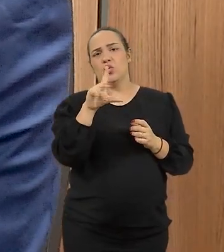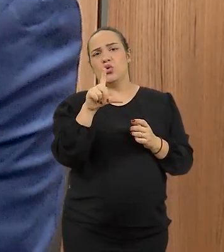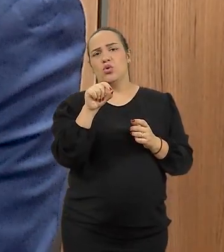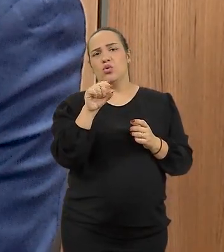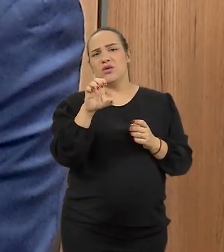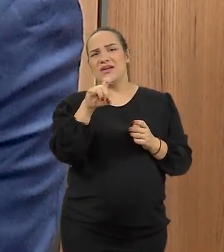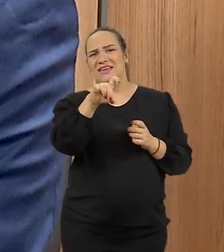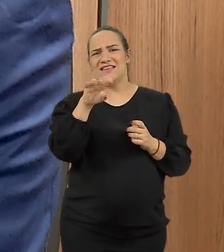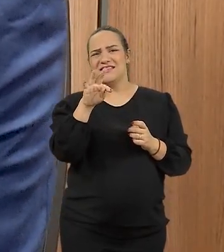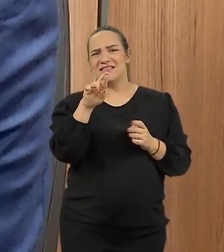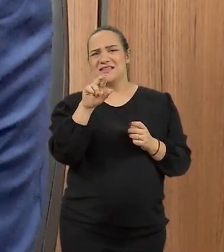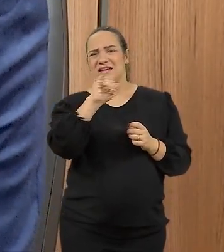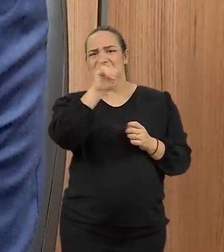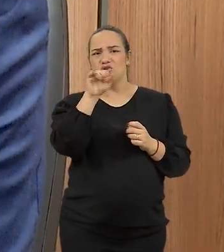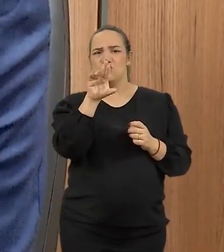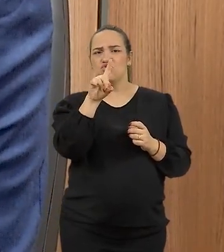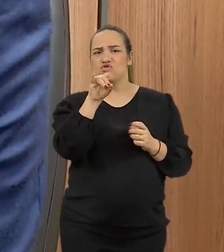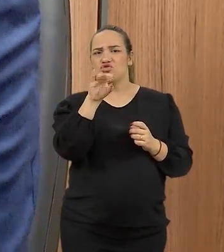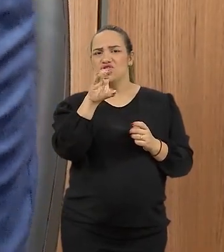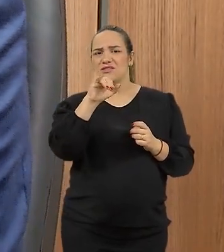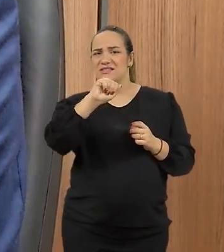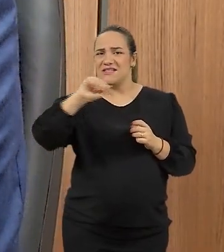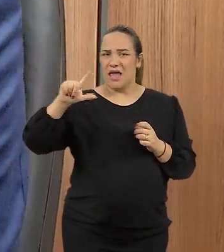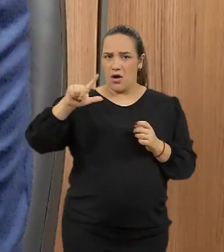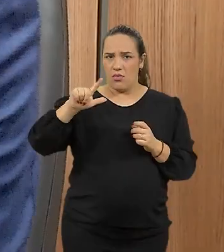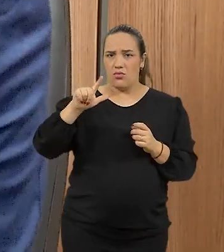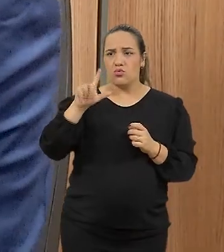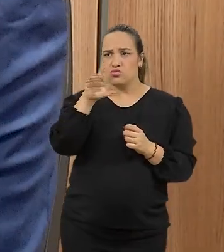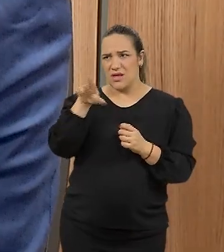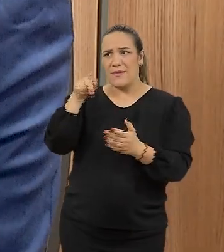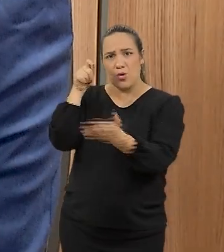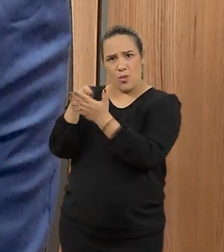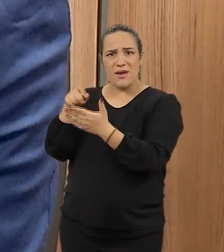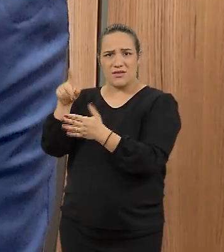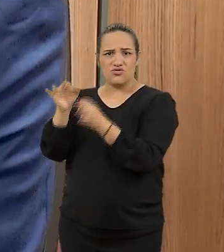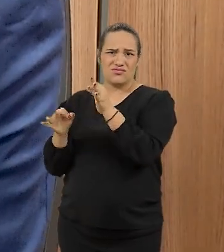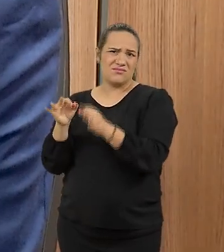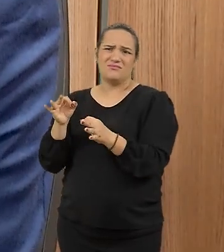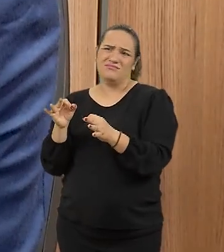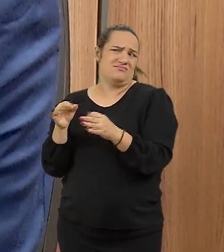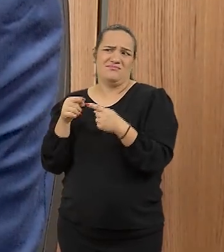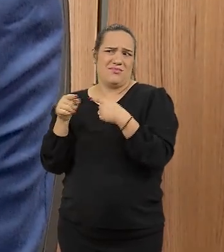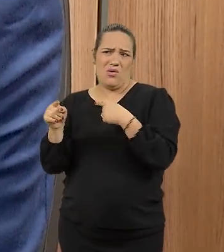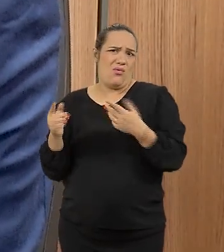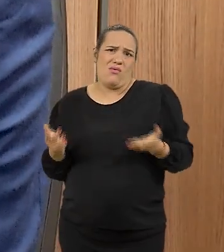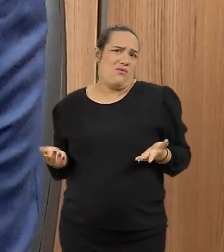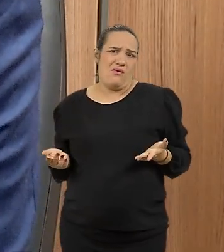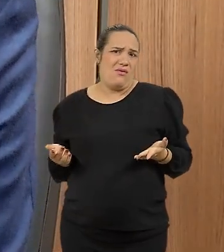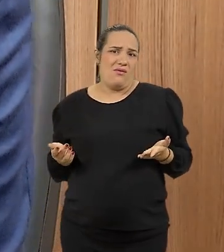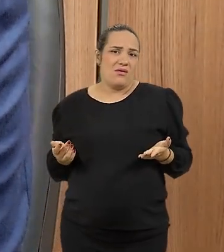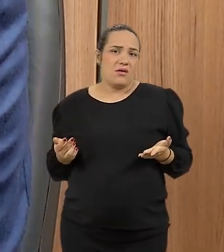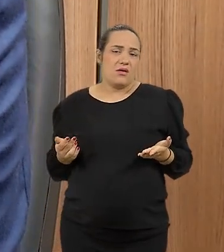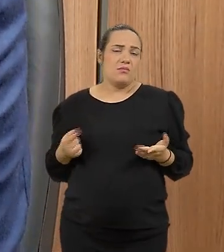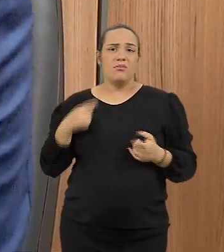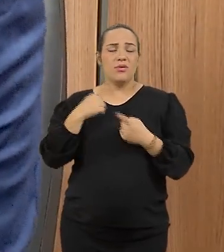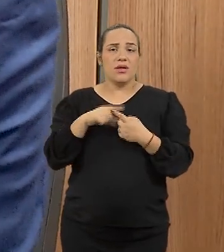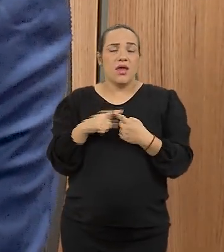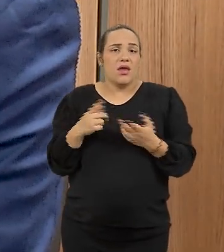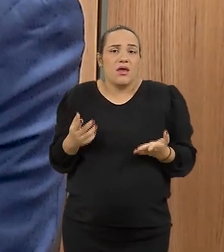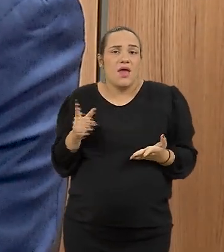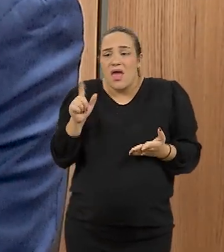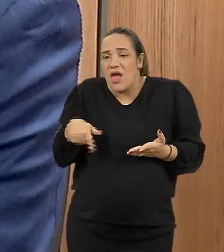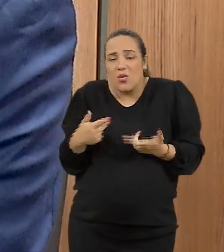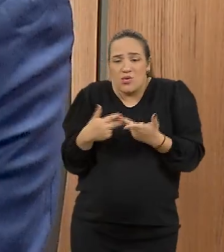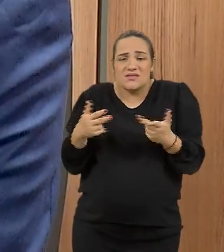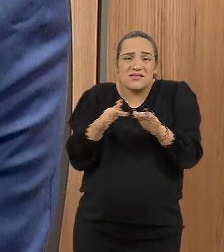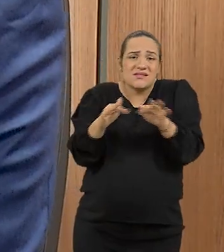extrajudiciais, contra a qual que eu sou contra, porque eles vão tirar do judiciário apenas aquelas execuções que